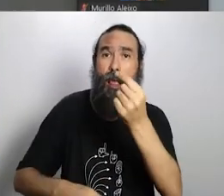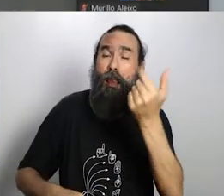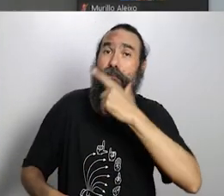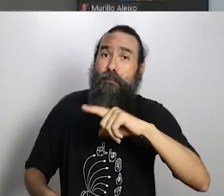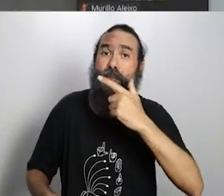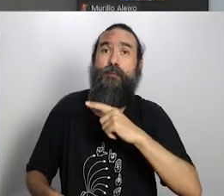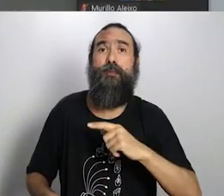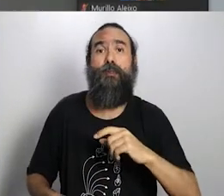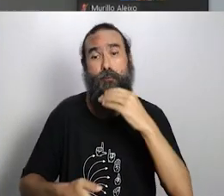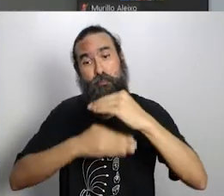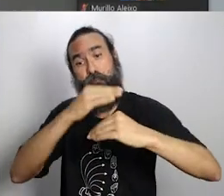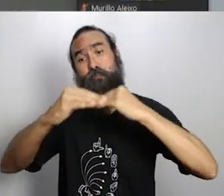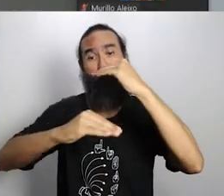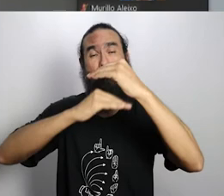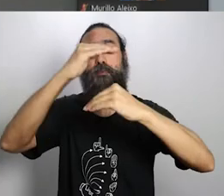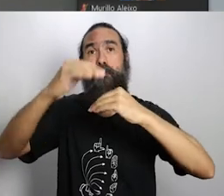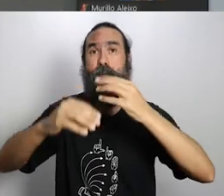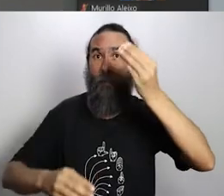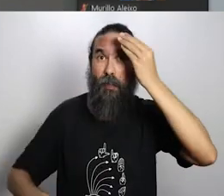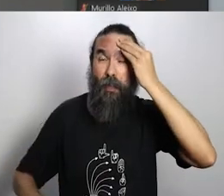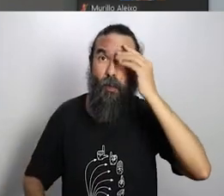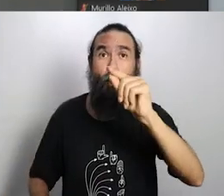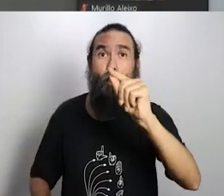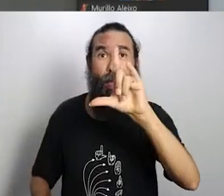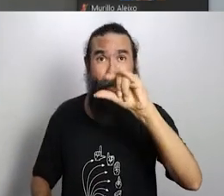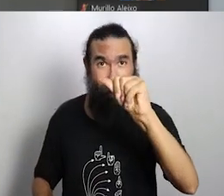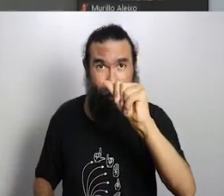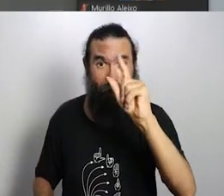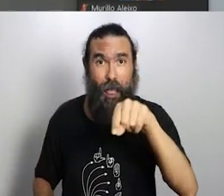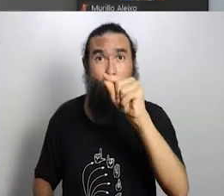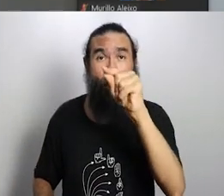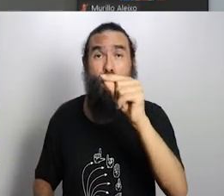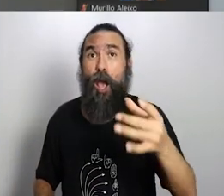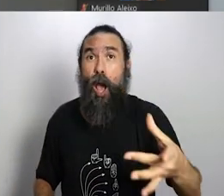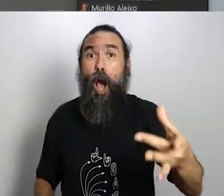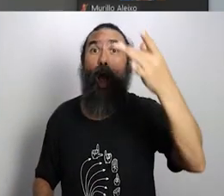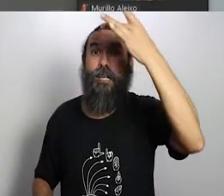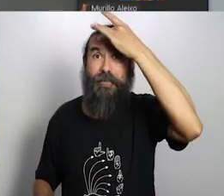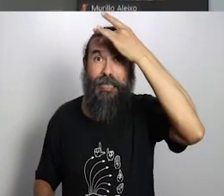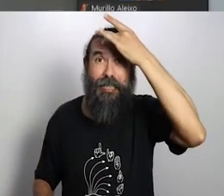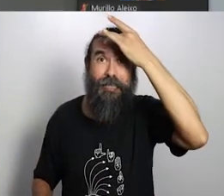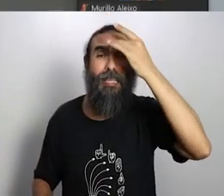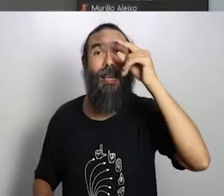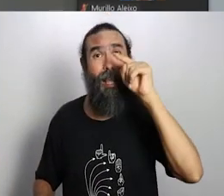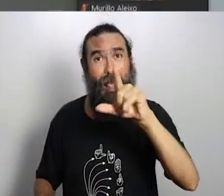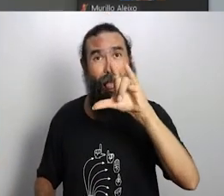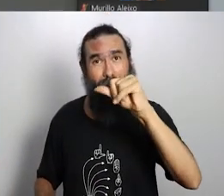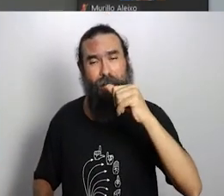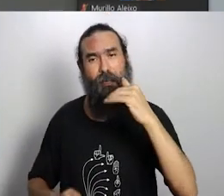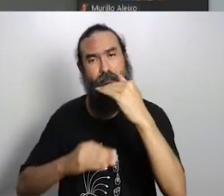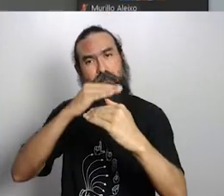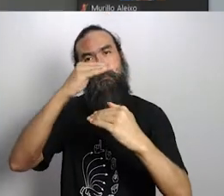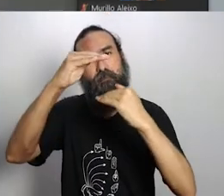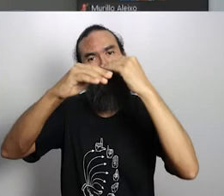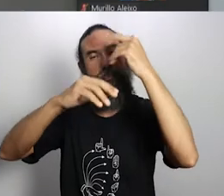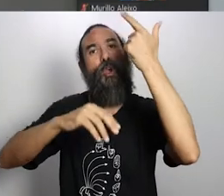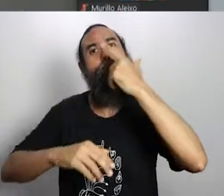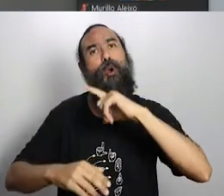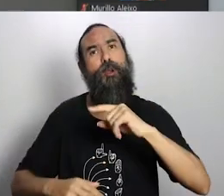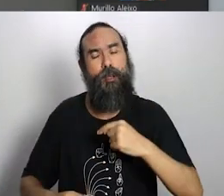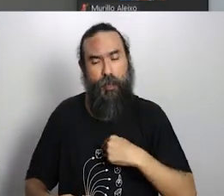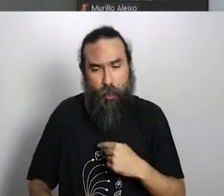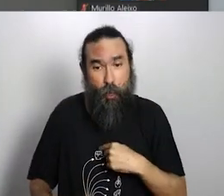ela. Eu não vejo um contrato sem consultá-la, sem saber ou se explicar. Lógico que, como produtor, eu posso